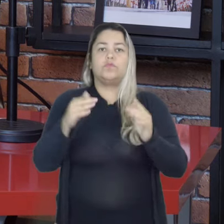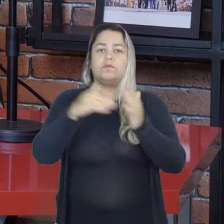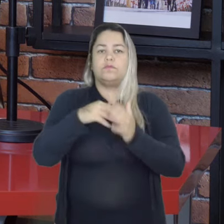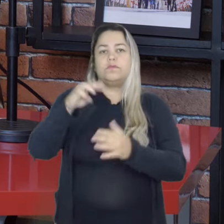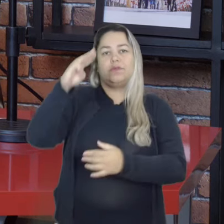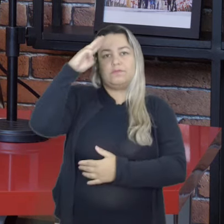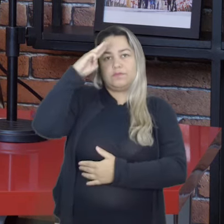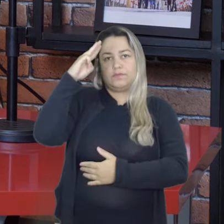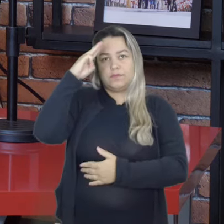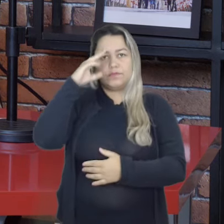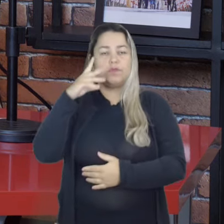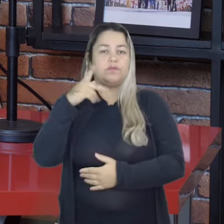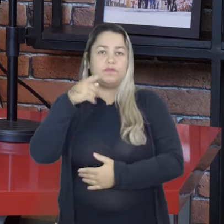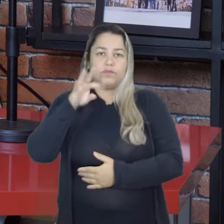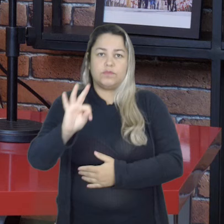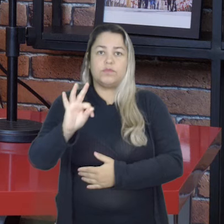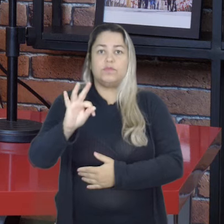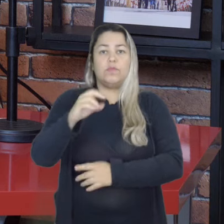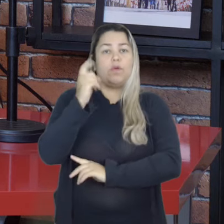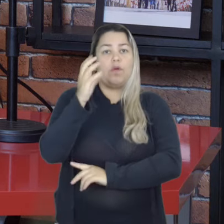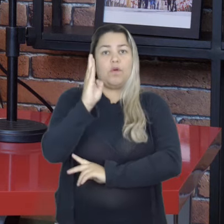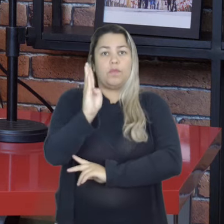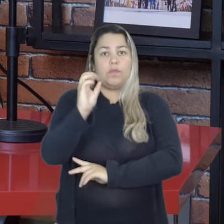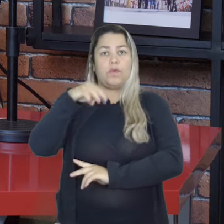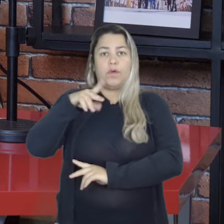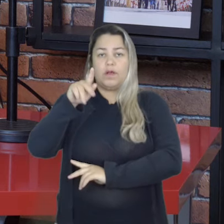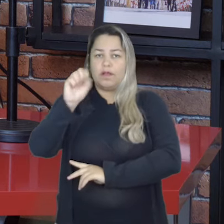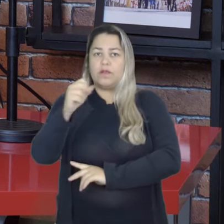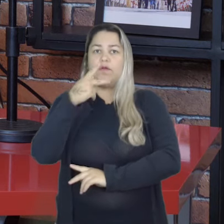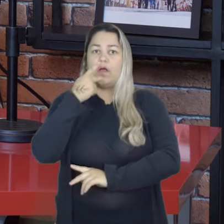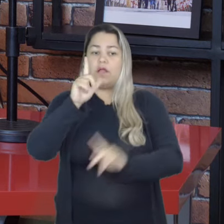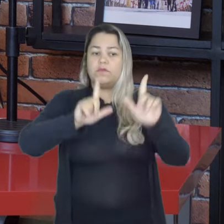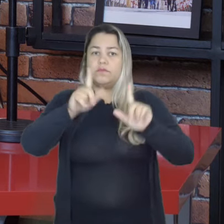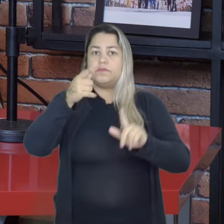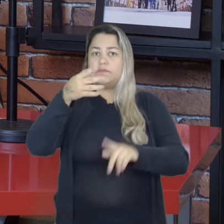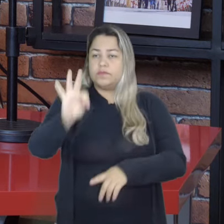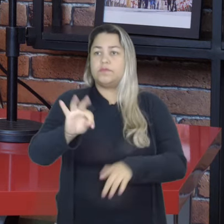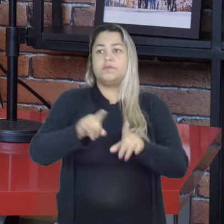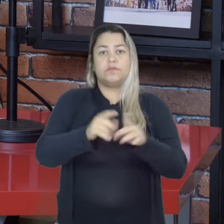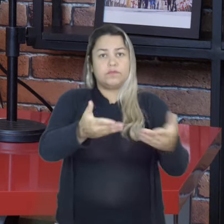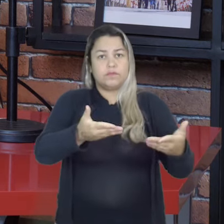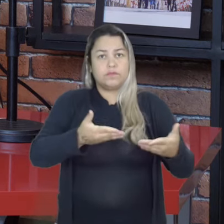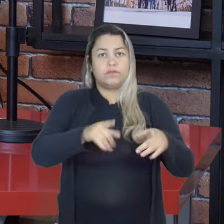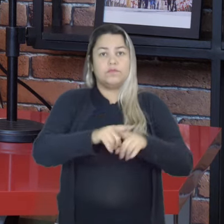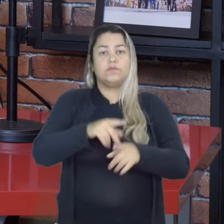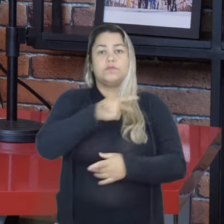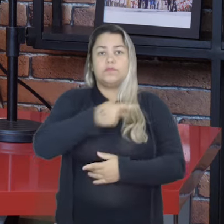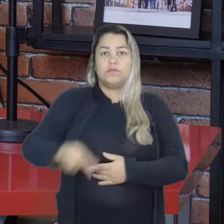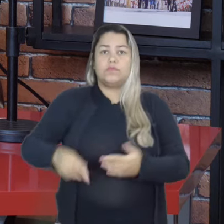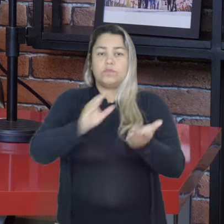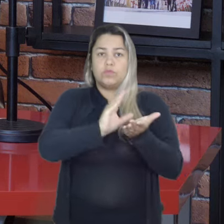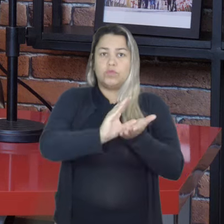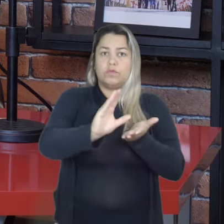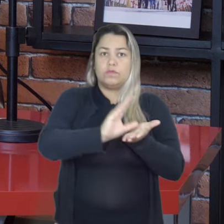Sul. Na última terça-feira, o deputado federal pelo PT do Rio Grande do Sul, Bom Gás, falou à TV PT e comentou a visita do presidente e as